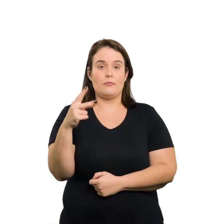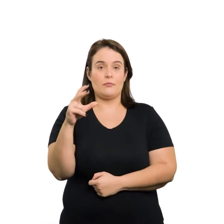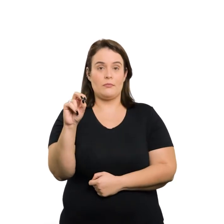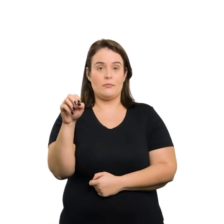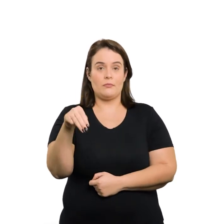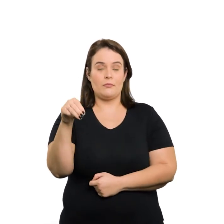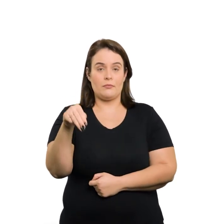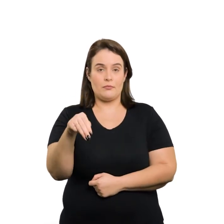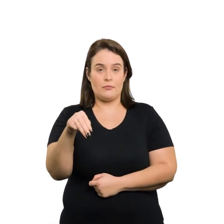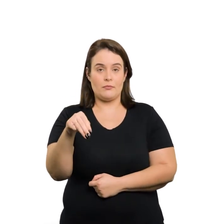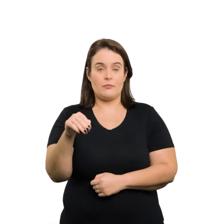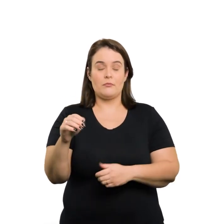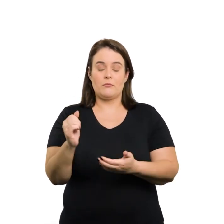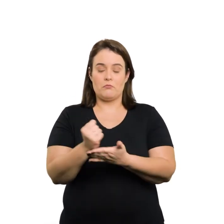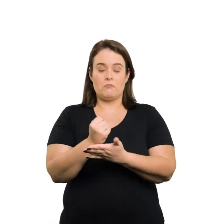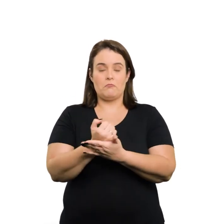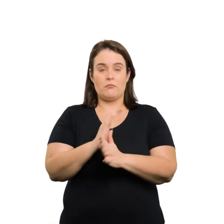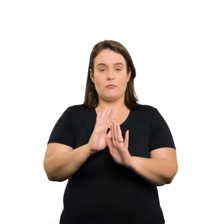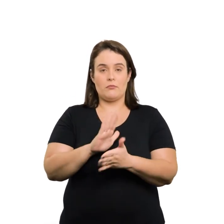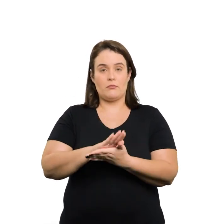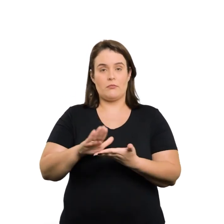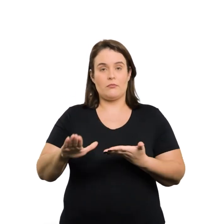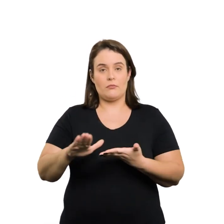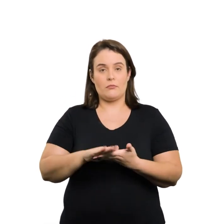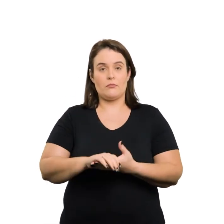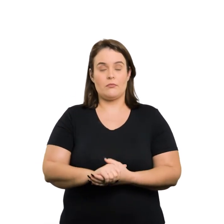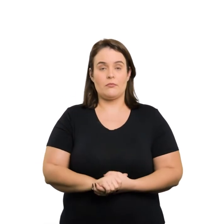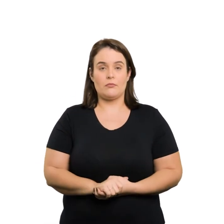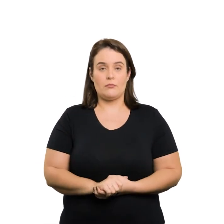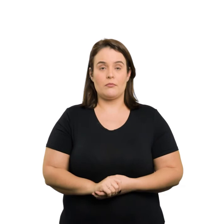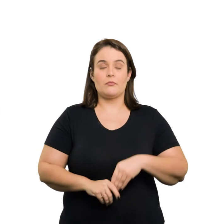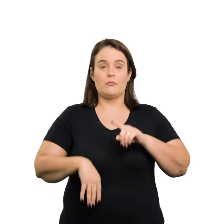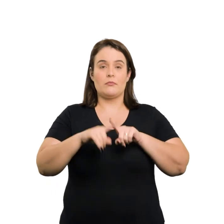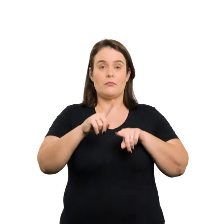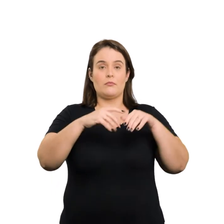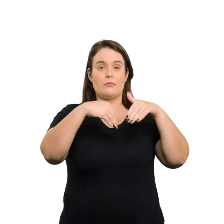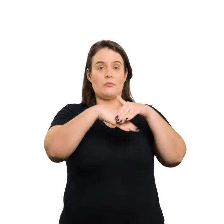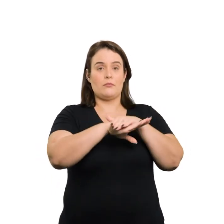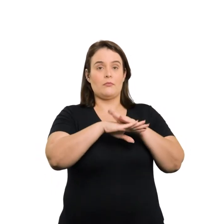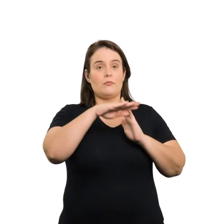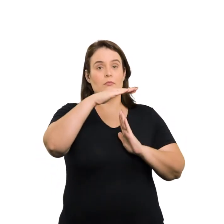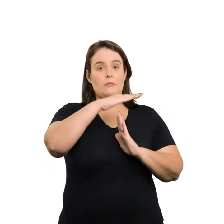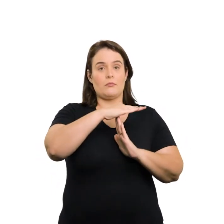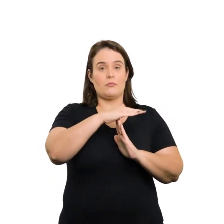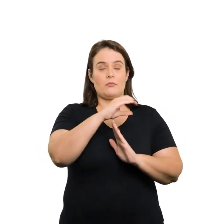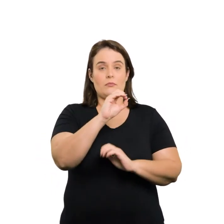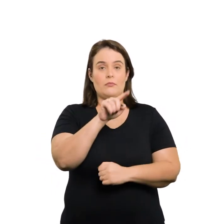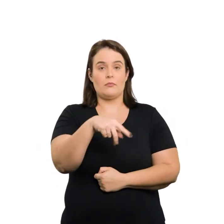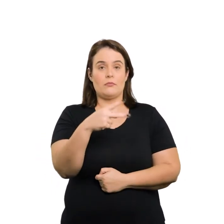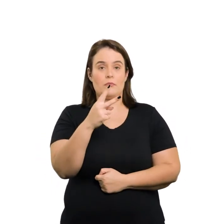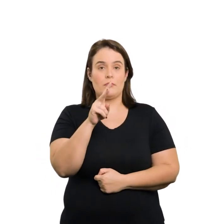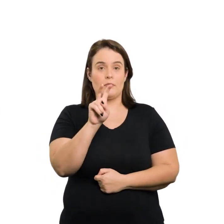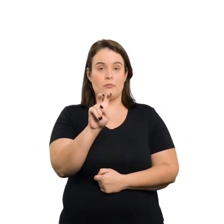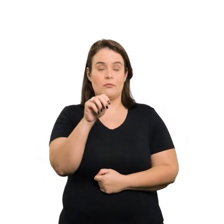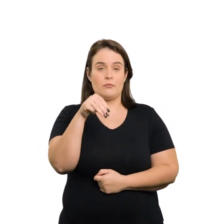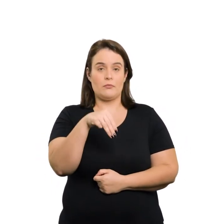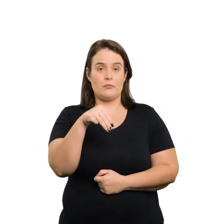a 1,20 metro do piso acabado. Porta-objetos com profundidade máxima